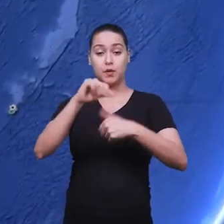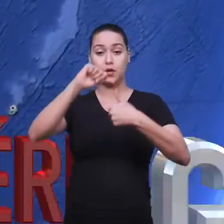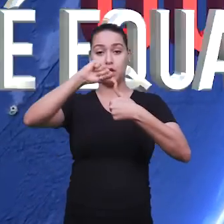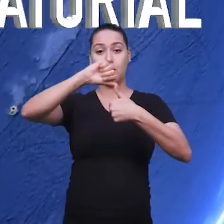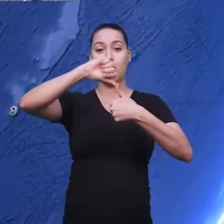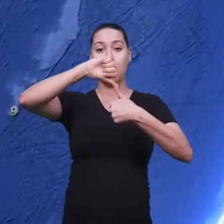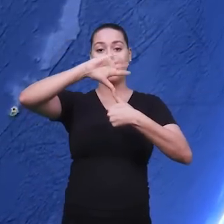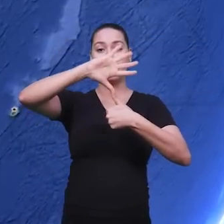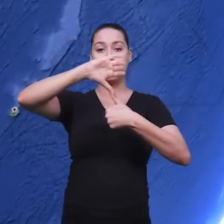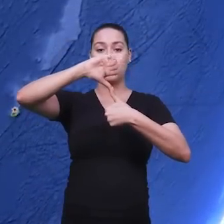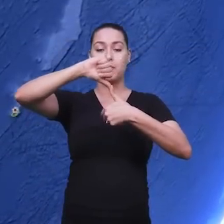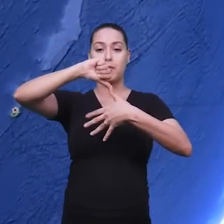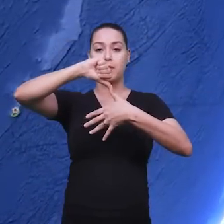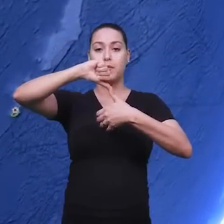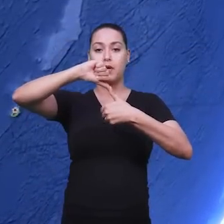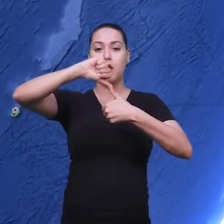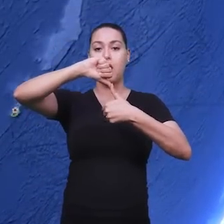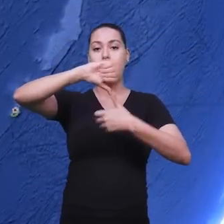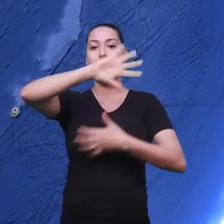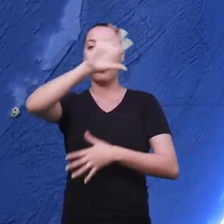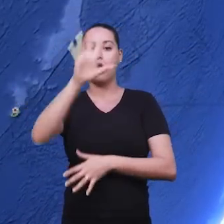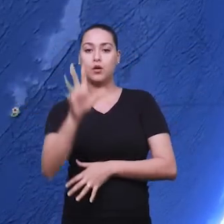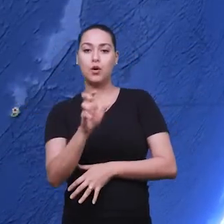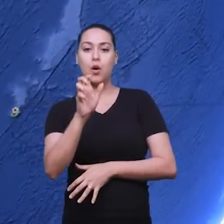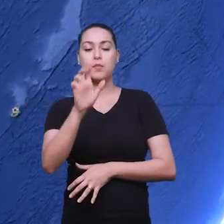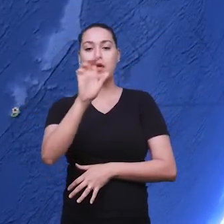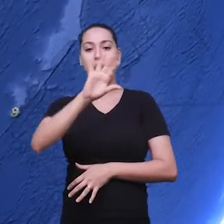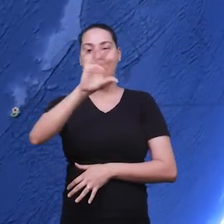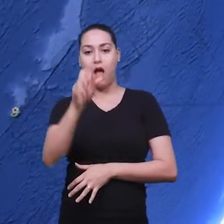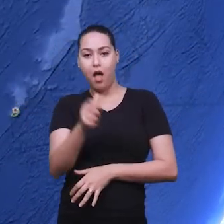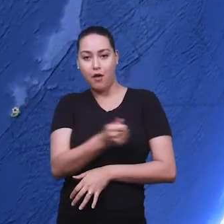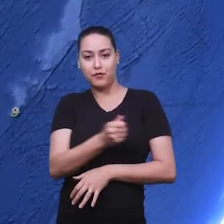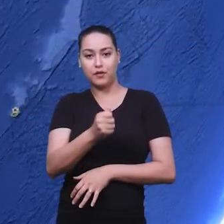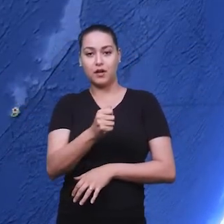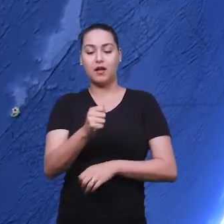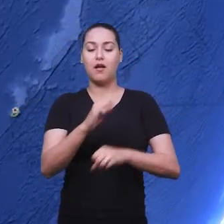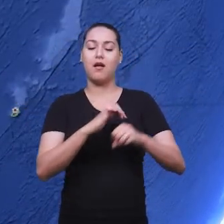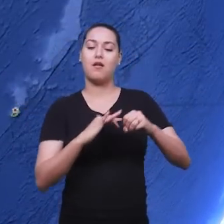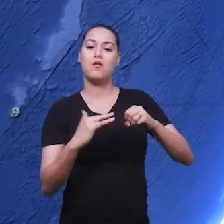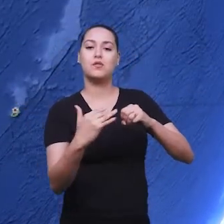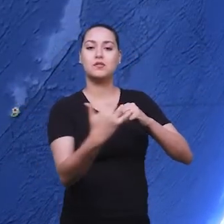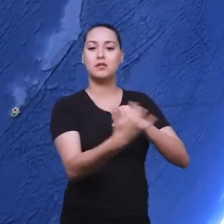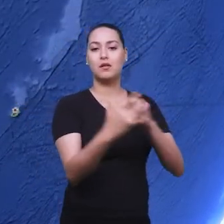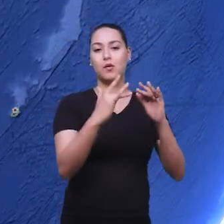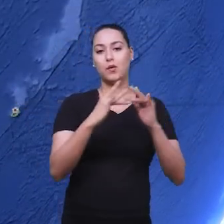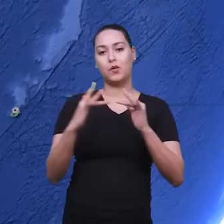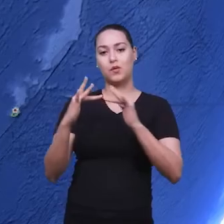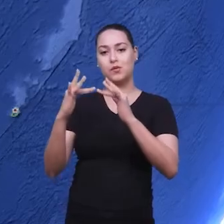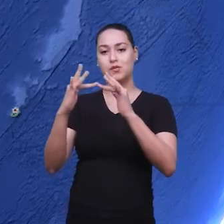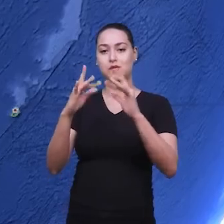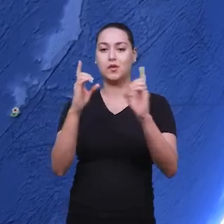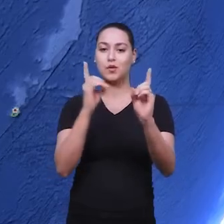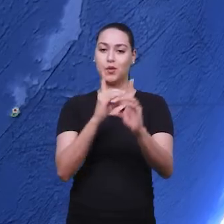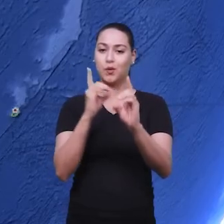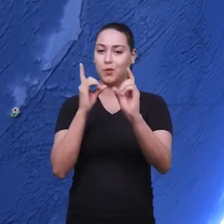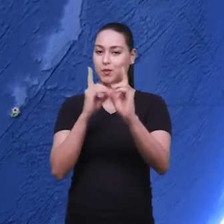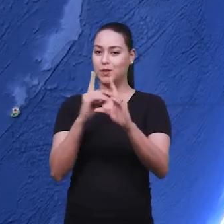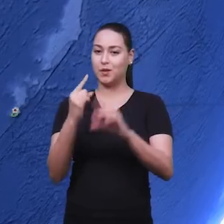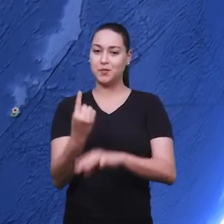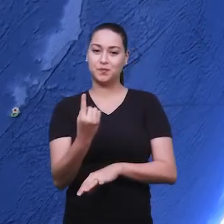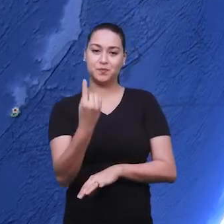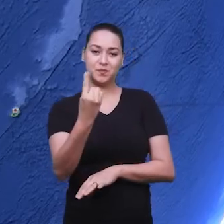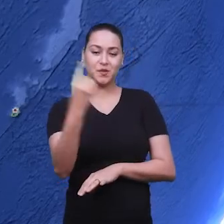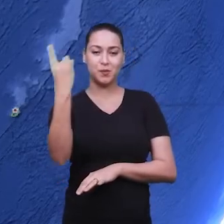3 Américas, Europa, África, Ásia e Oceania, conectadas pela mesma doutrina,